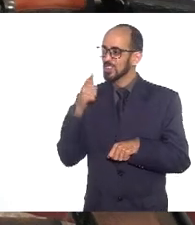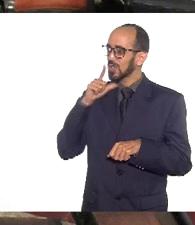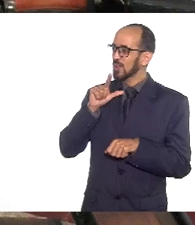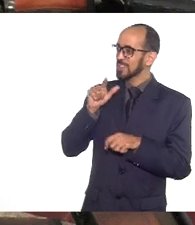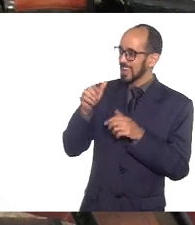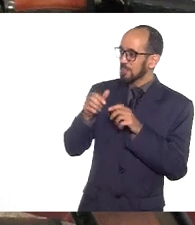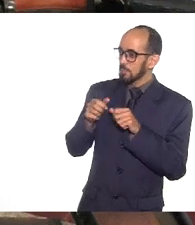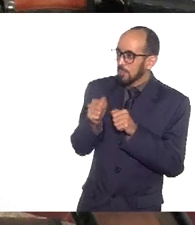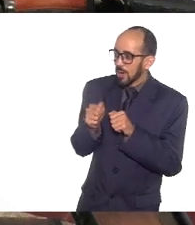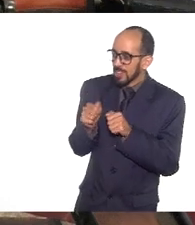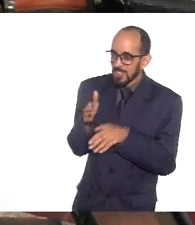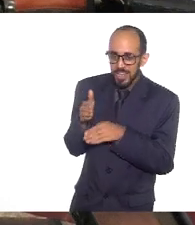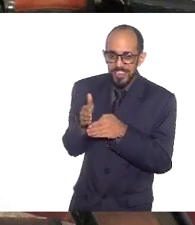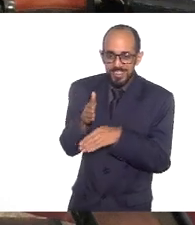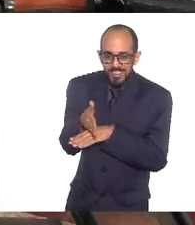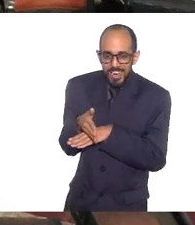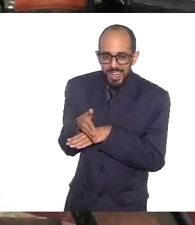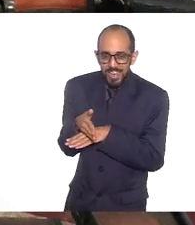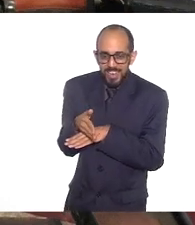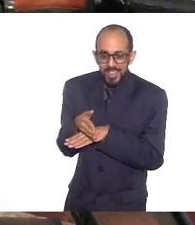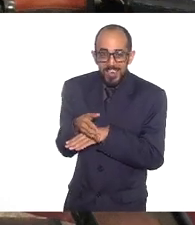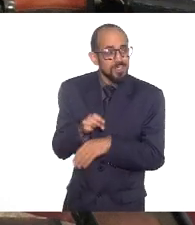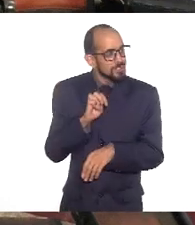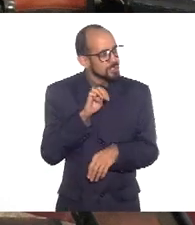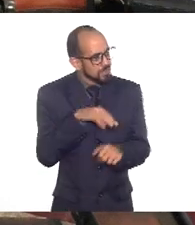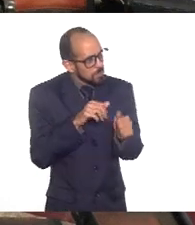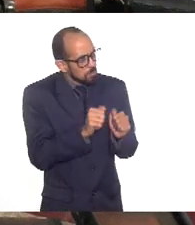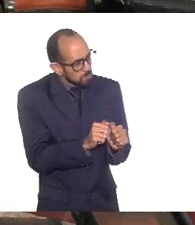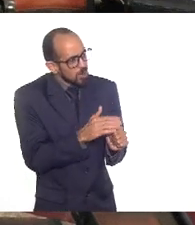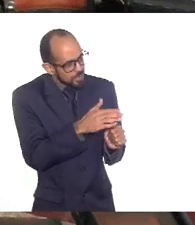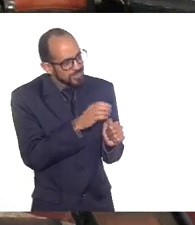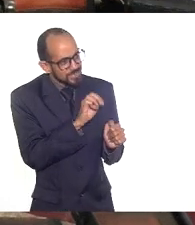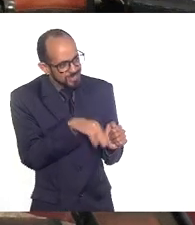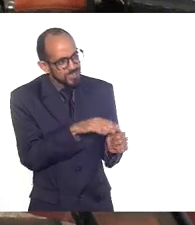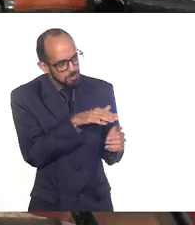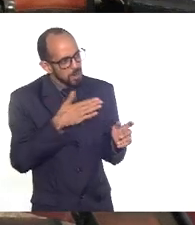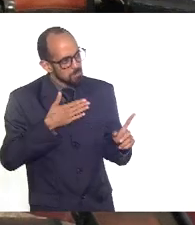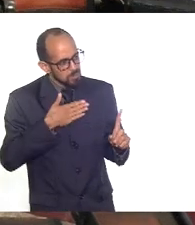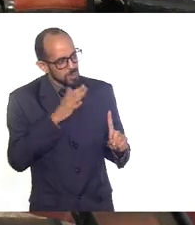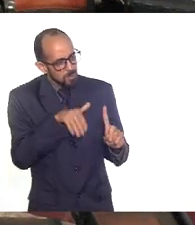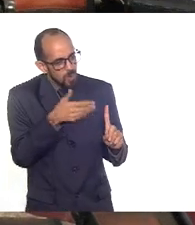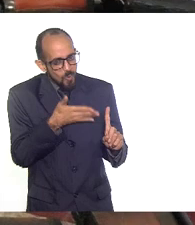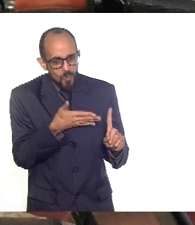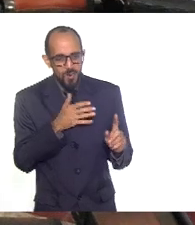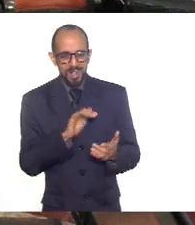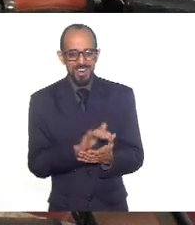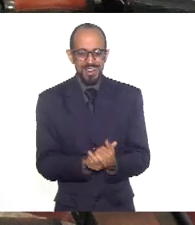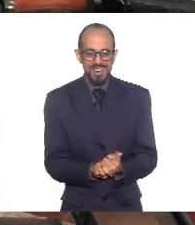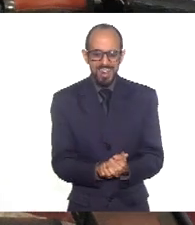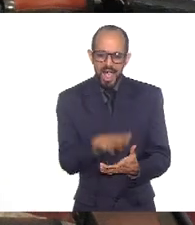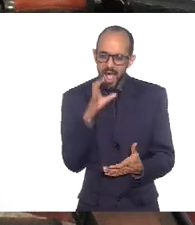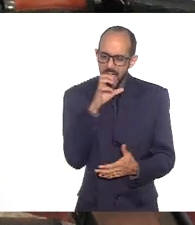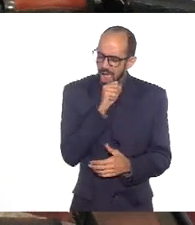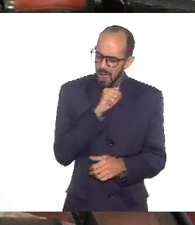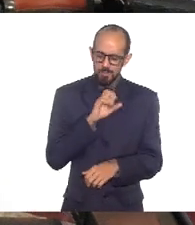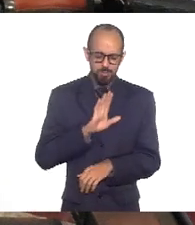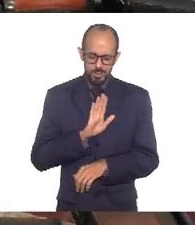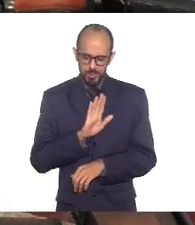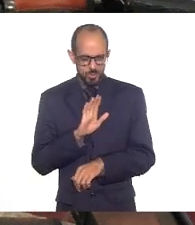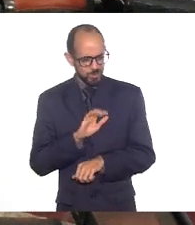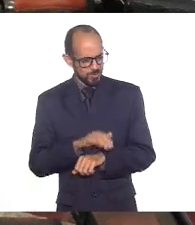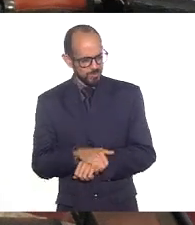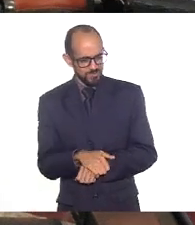consegue a parte a ela conserto com uma ó o maior prazer Poxa mesma honra bem rápido não fica à